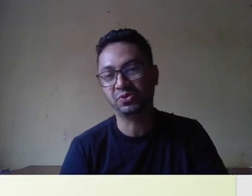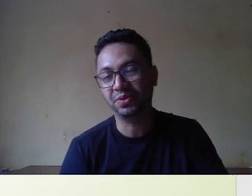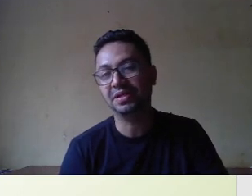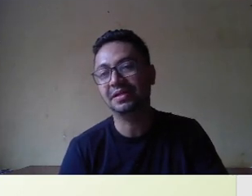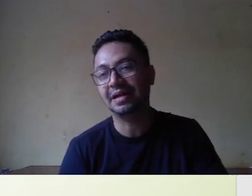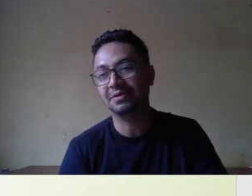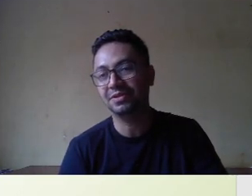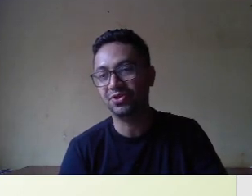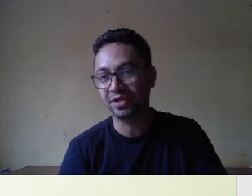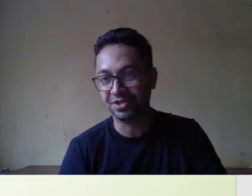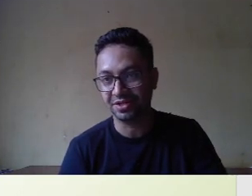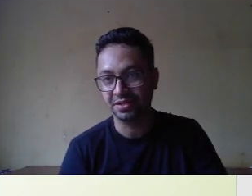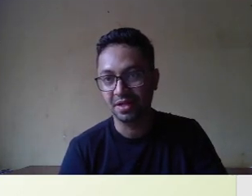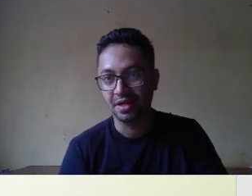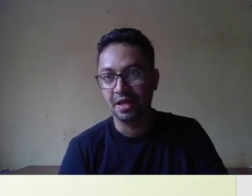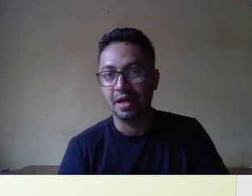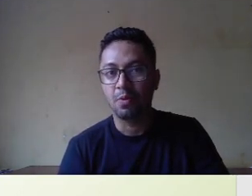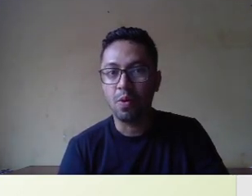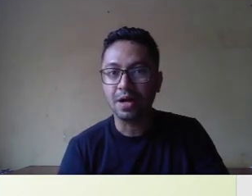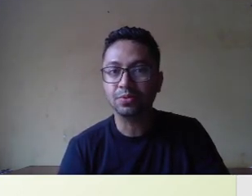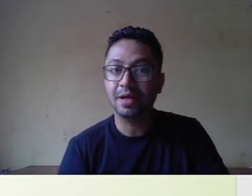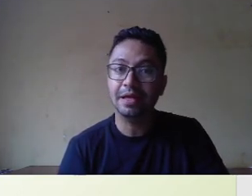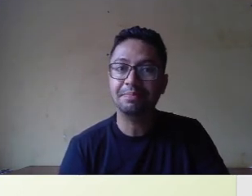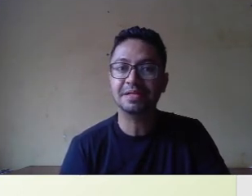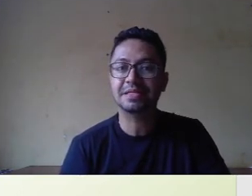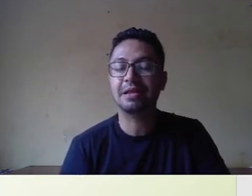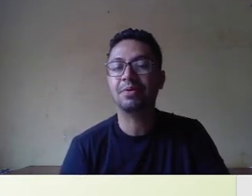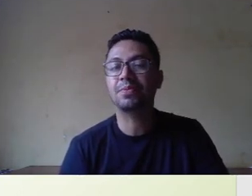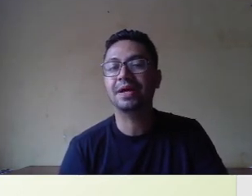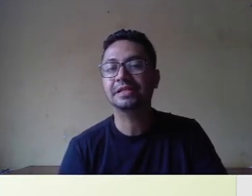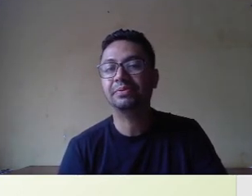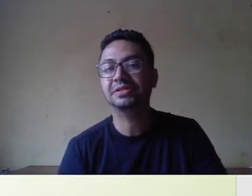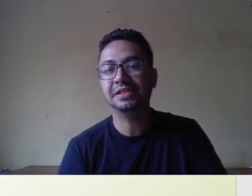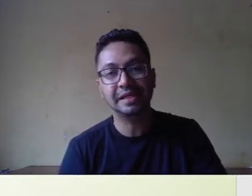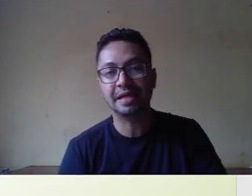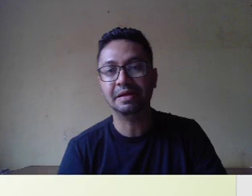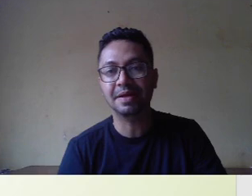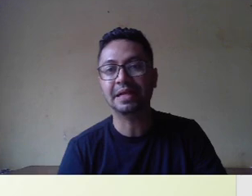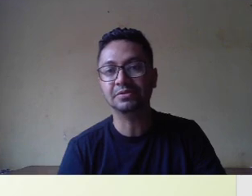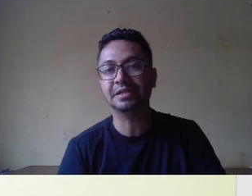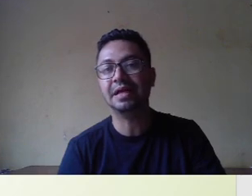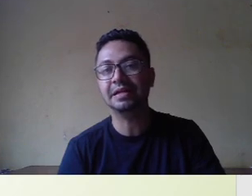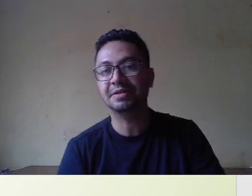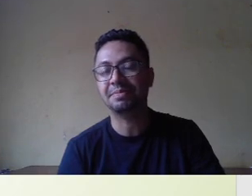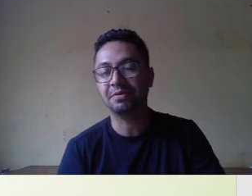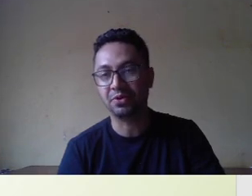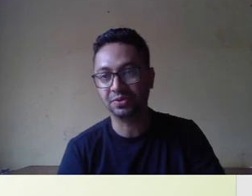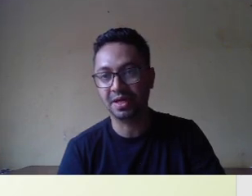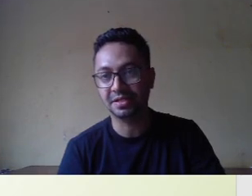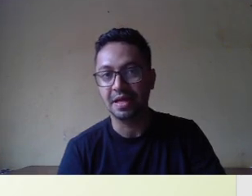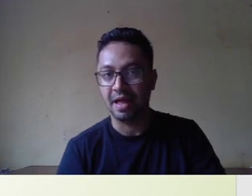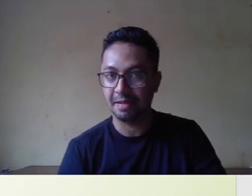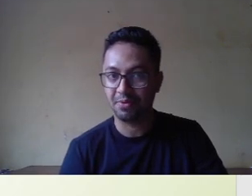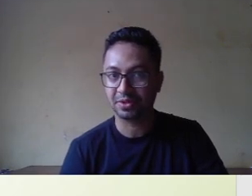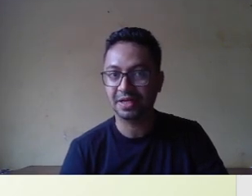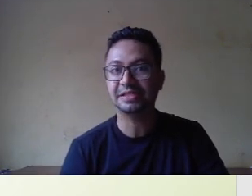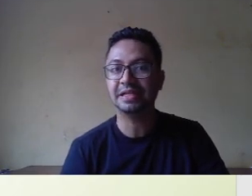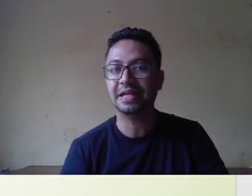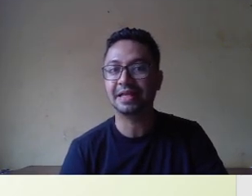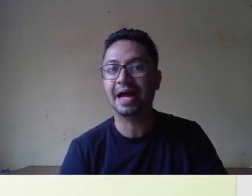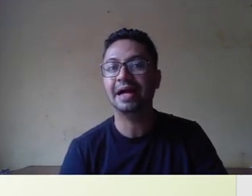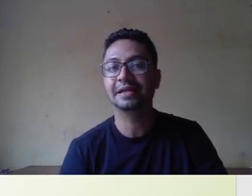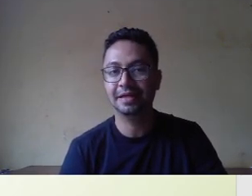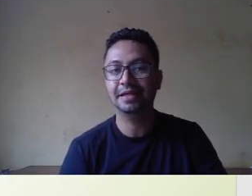foi construída na língua de origem. Quando ele precisa elaborar uma resposta que será também traduzida da Libras para o português. É